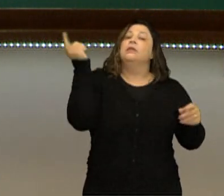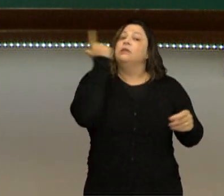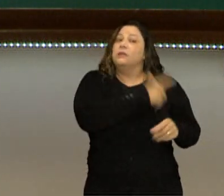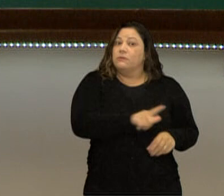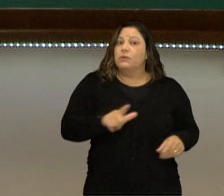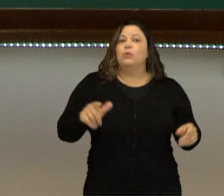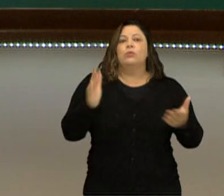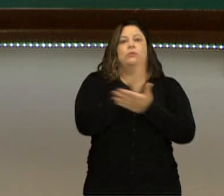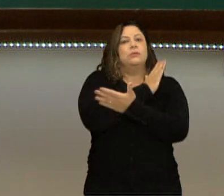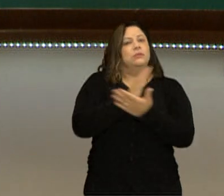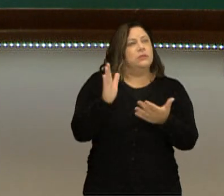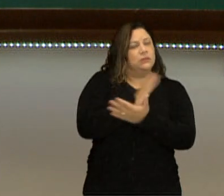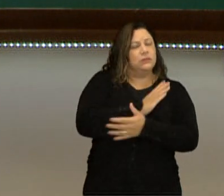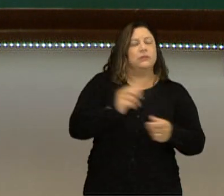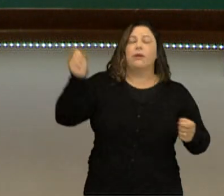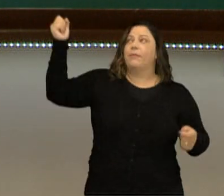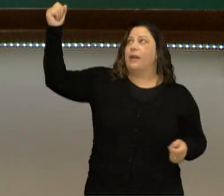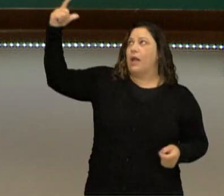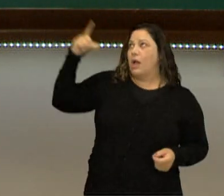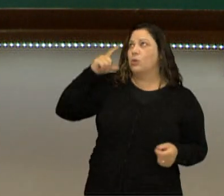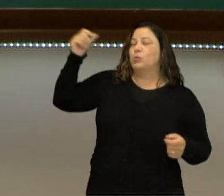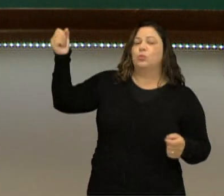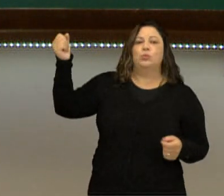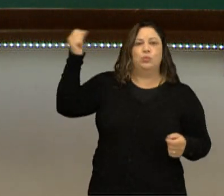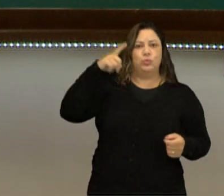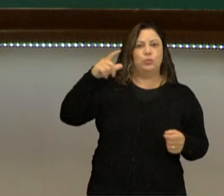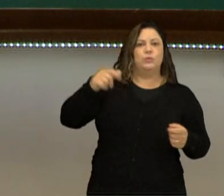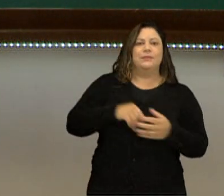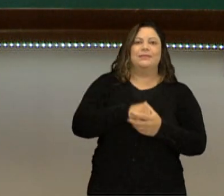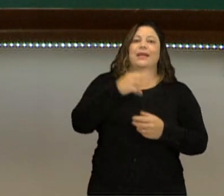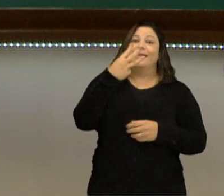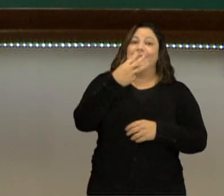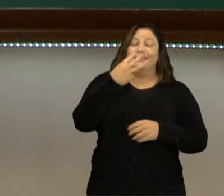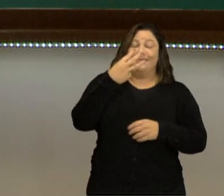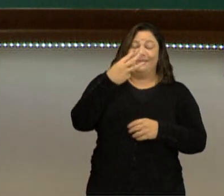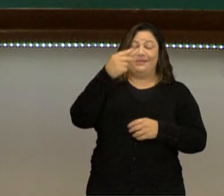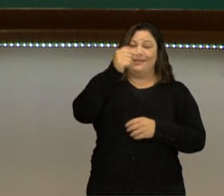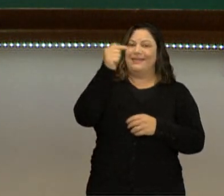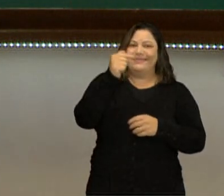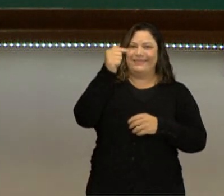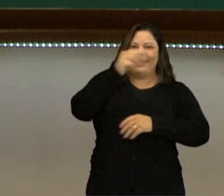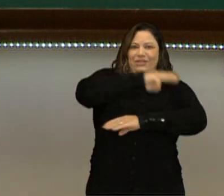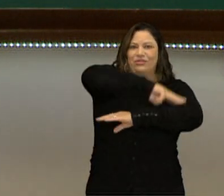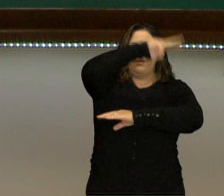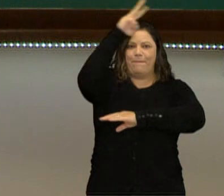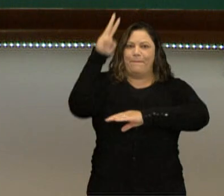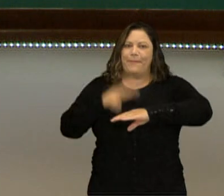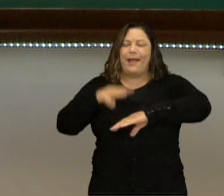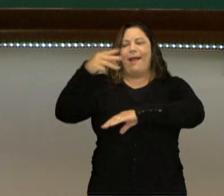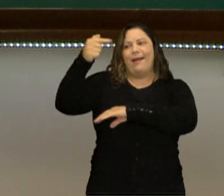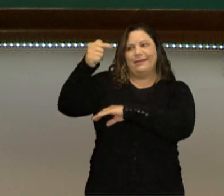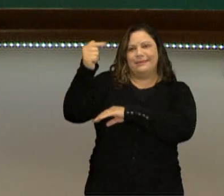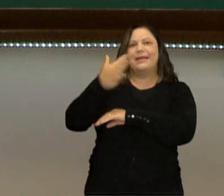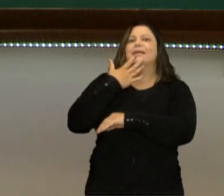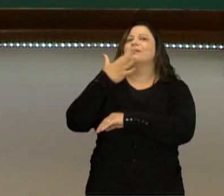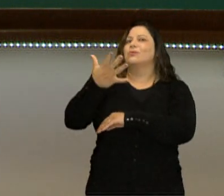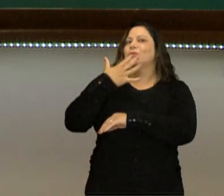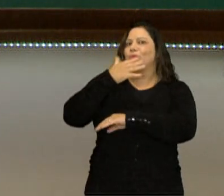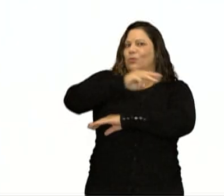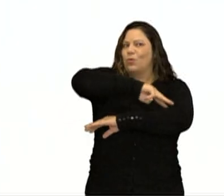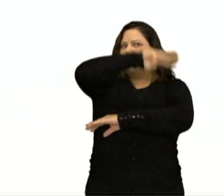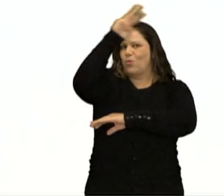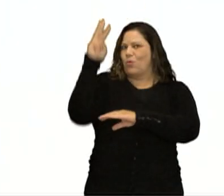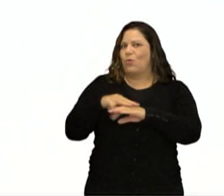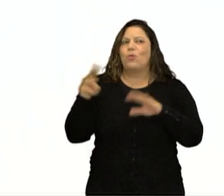conseguir separar a luz que vem do sol nas 7 cores que compõem o arco-íris. Dá uma olhada nessa figura. A luz